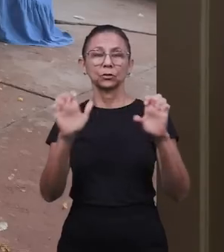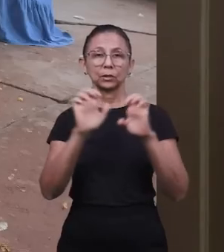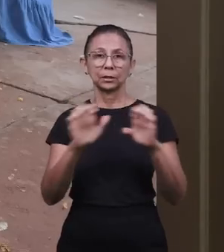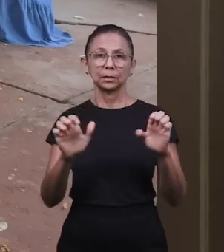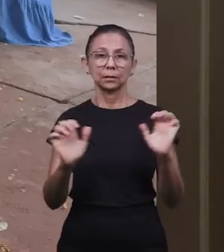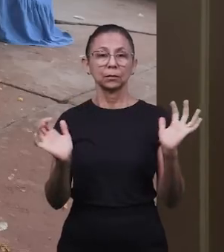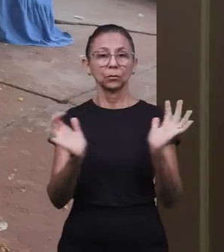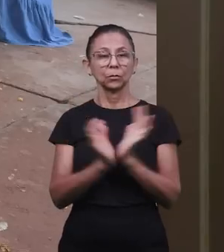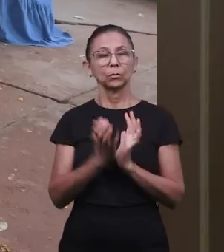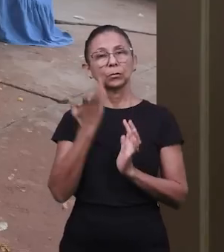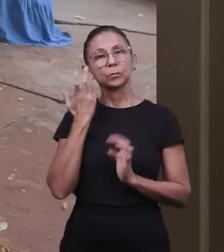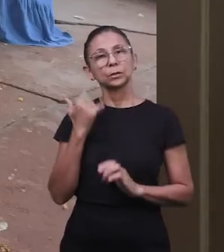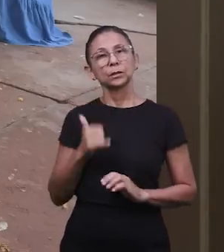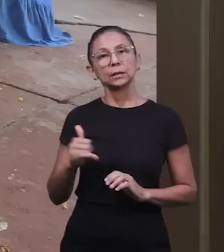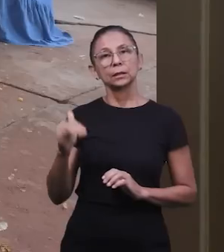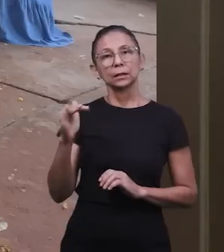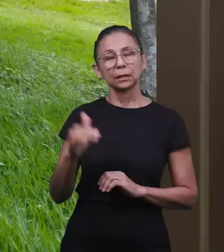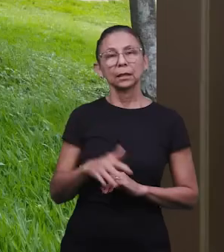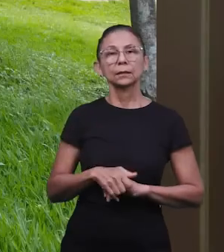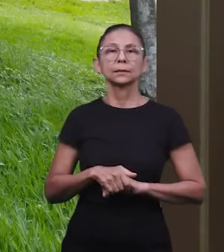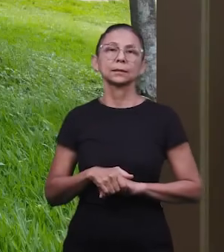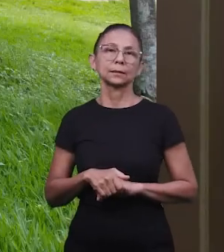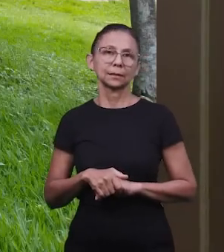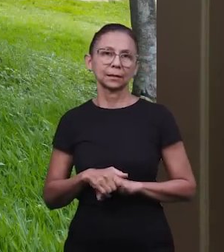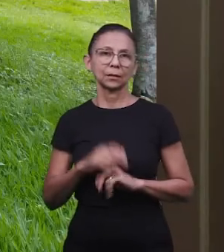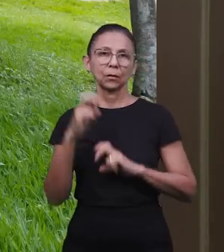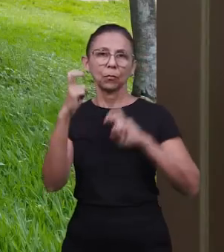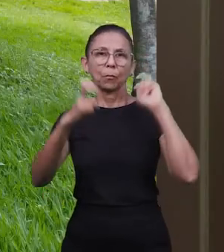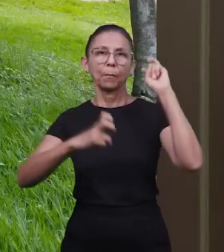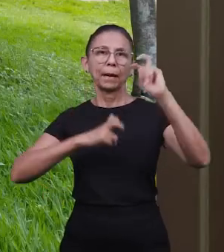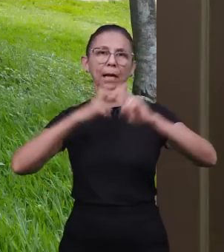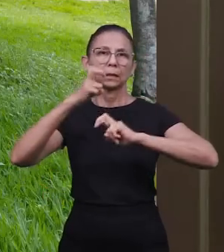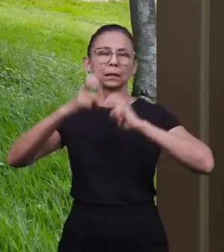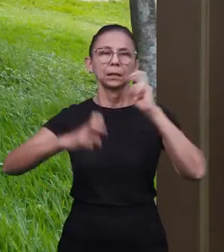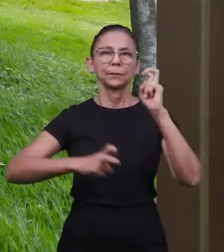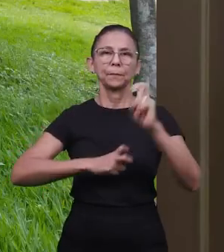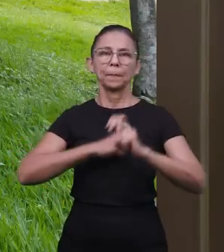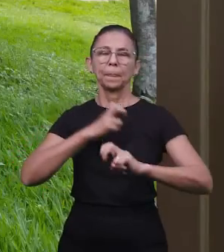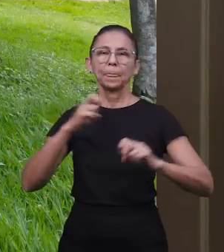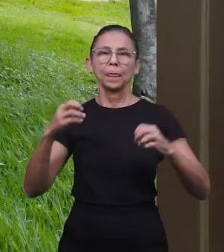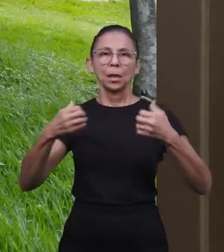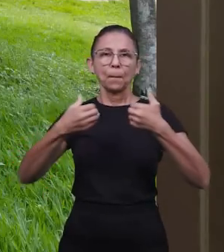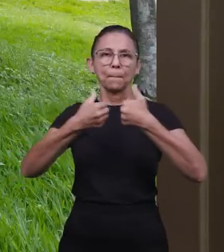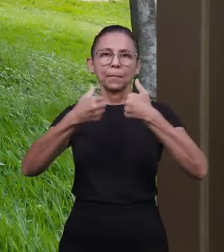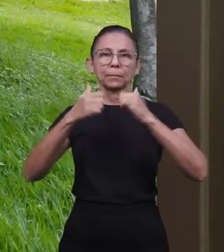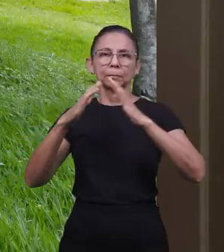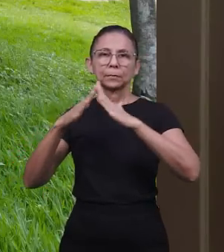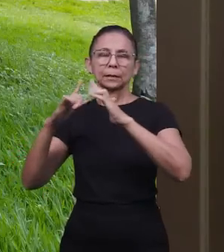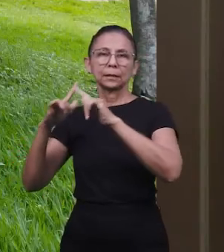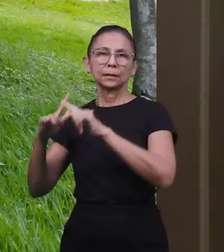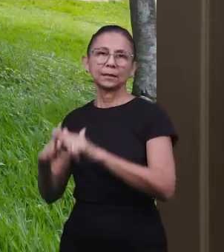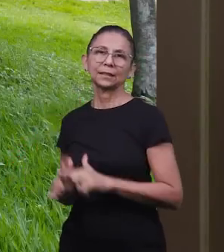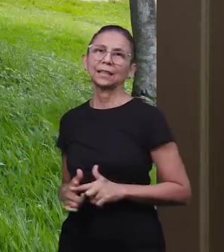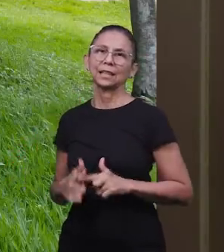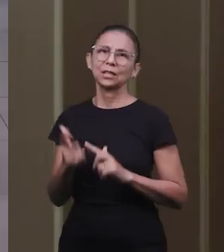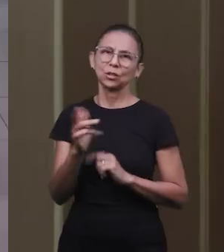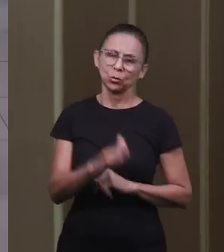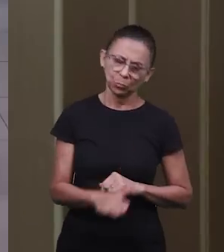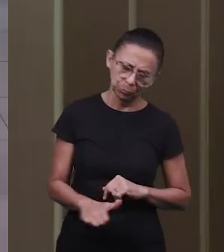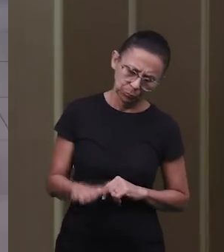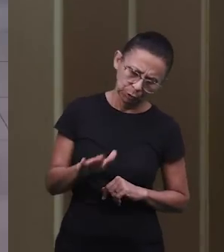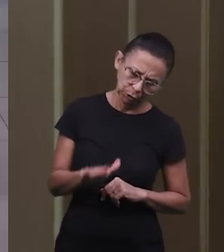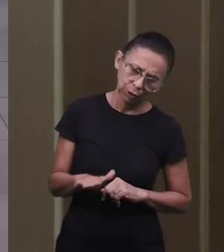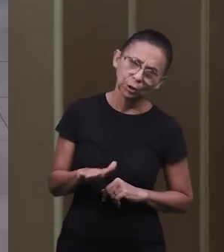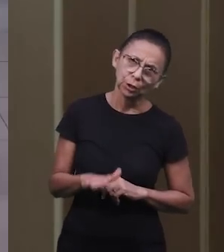com a participação das crianças em um parque próximo à igreja do Jardim Alvorada, em Maringá. E que bênção, nossos pequenos,